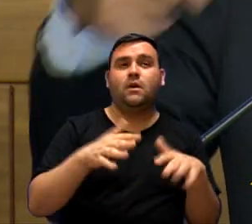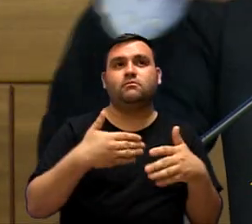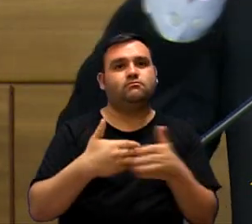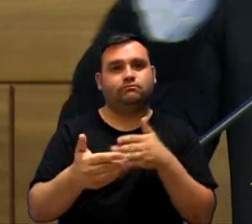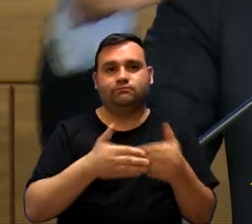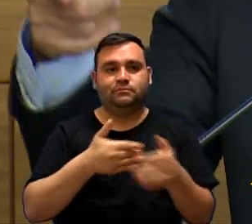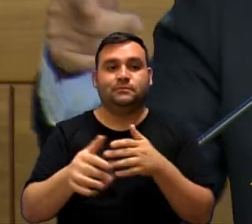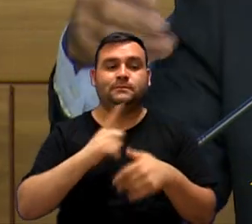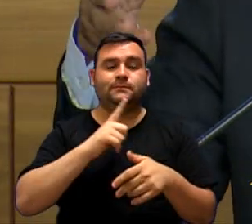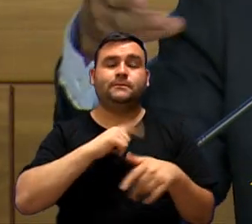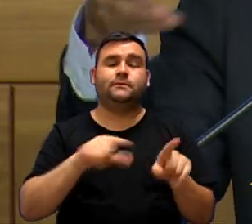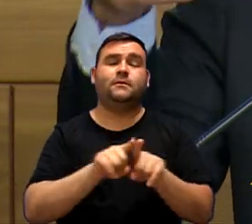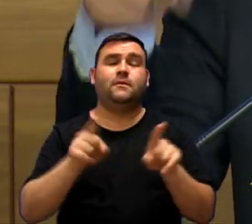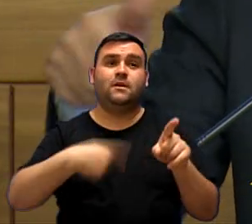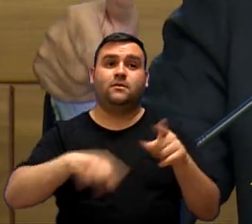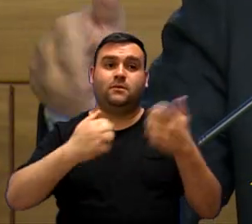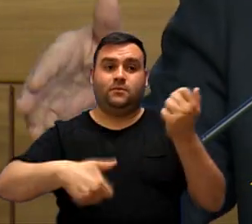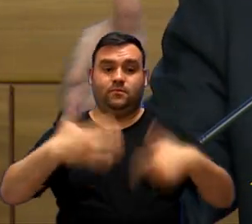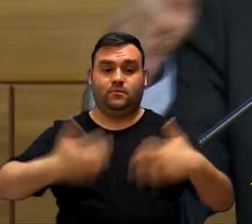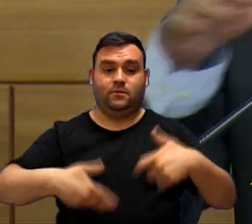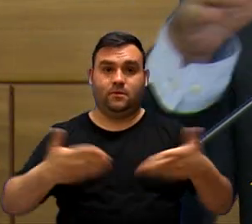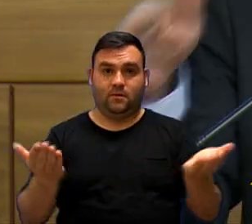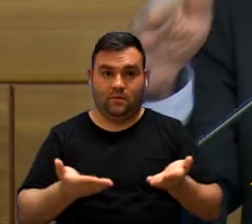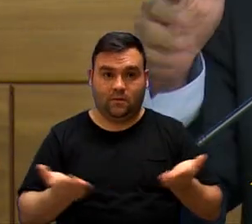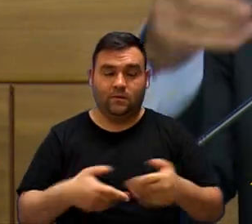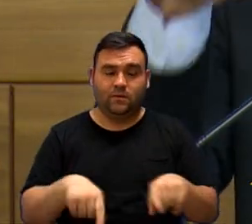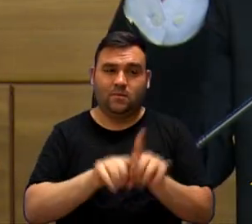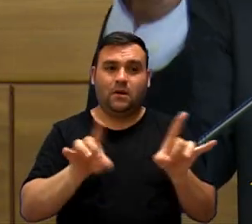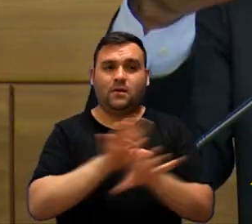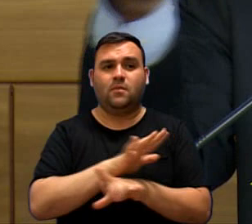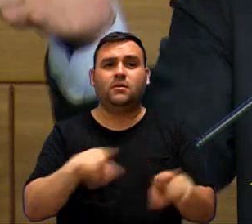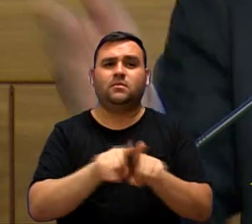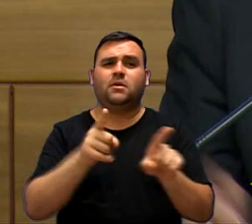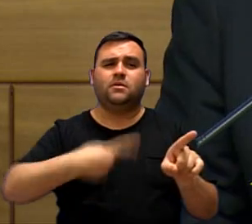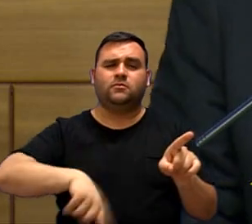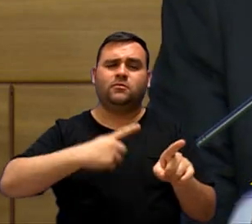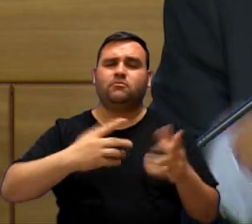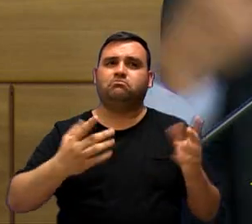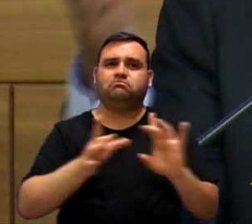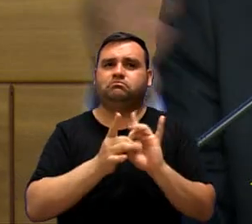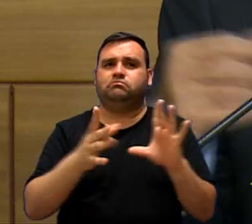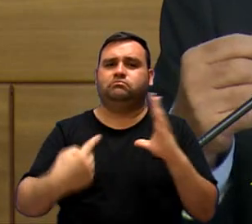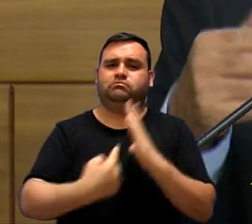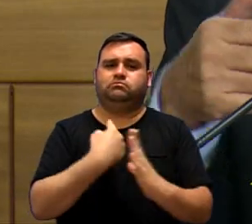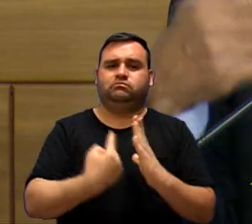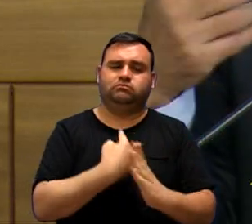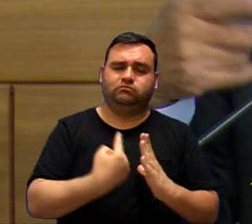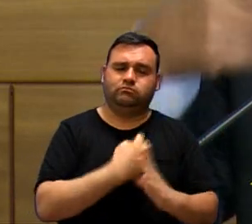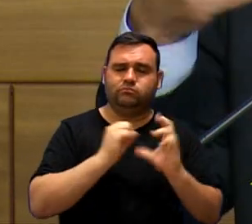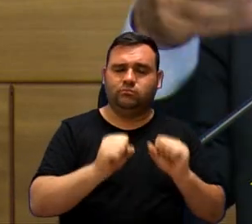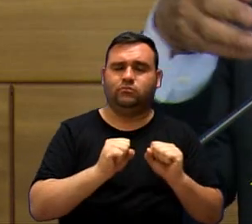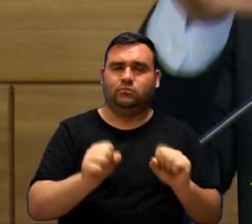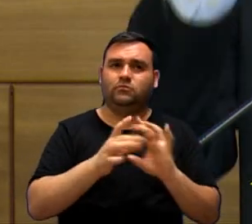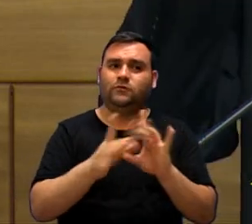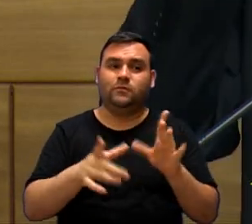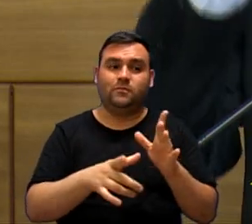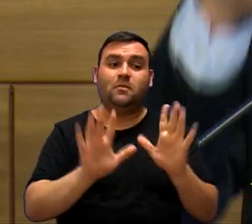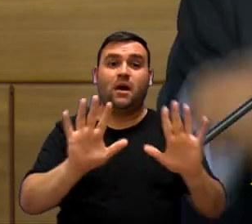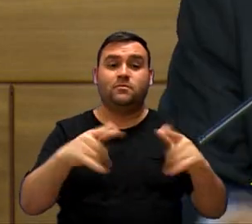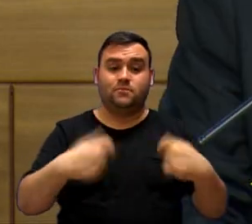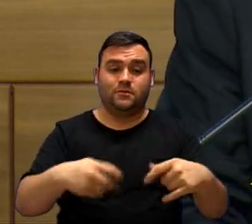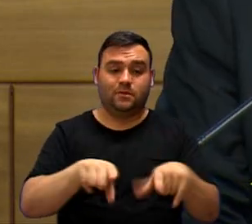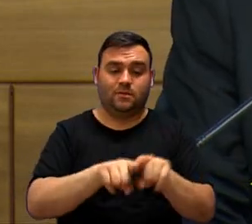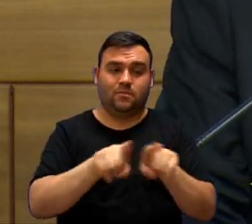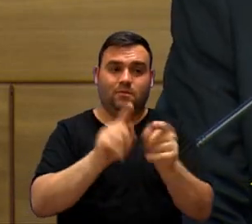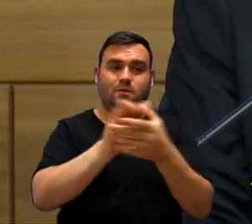forma, a nossa explicação nesse momento se encerra e nós ficamos à disposição, não sem antes saudar